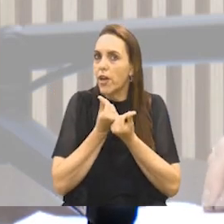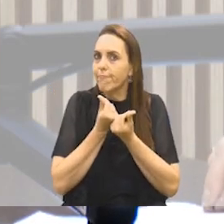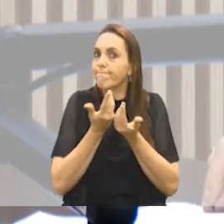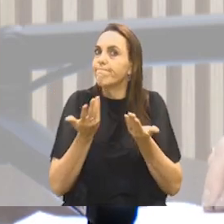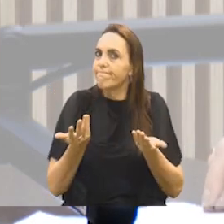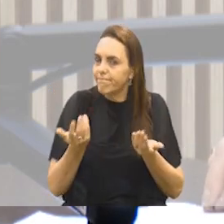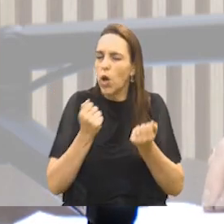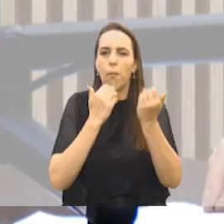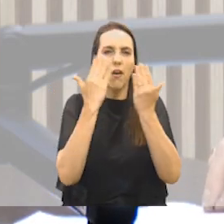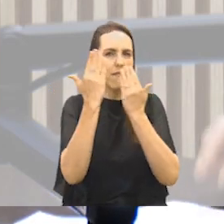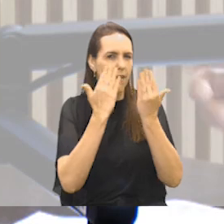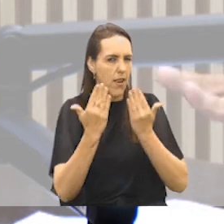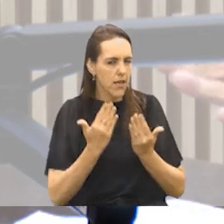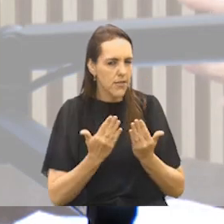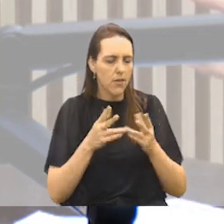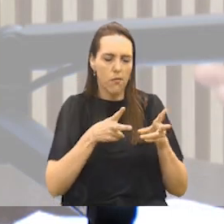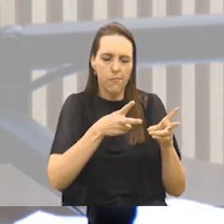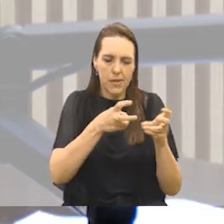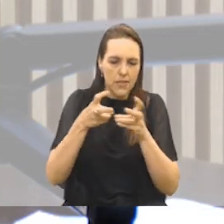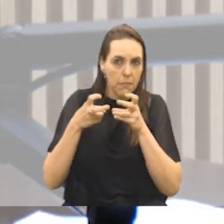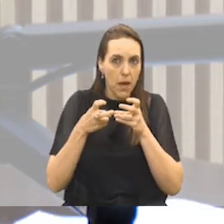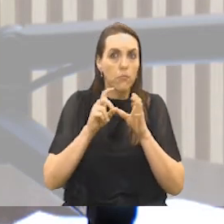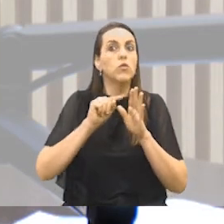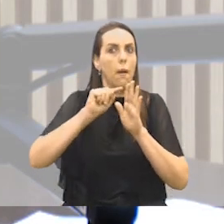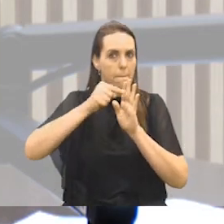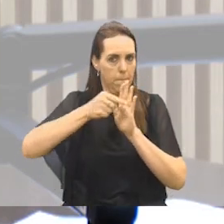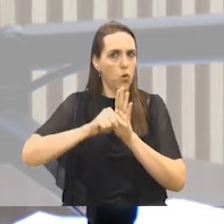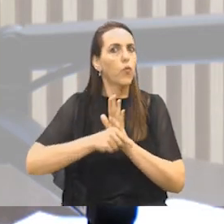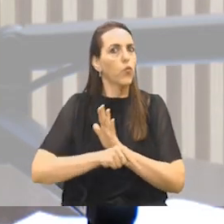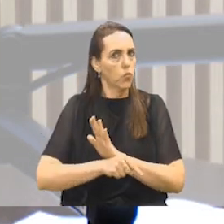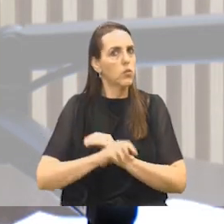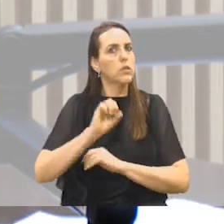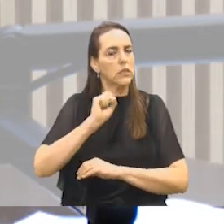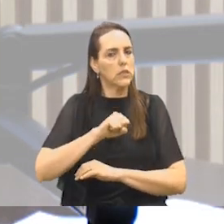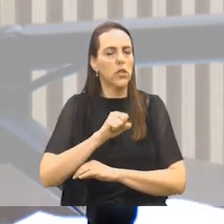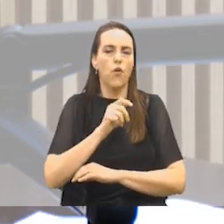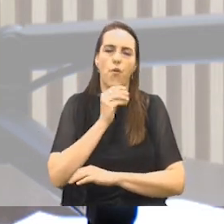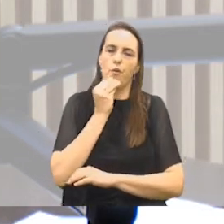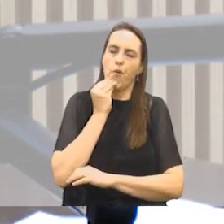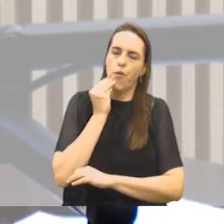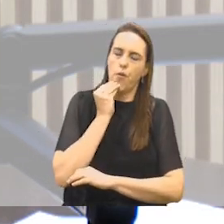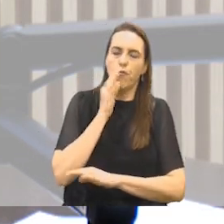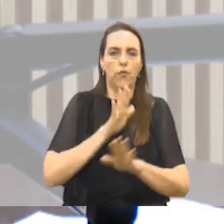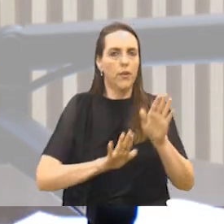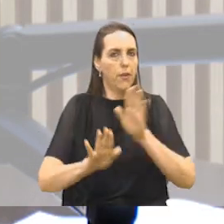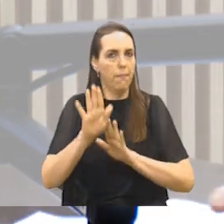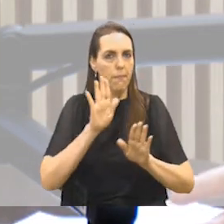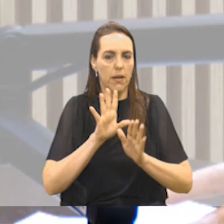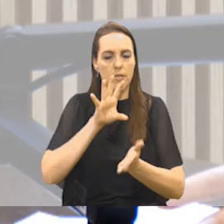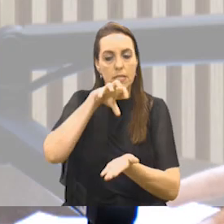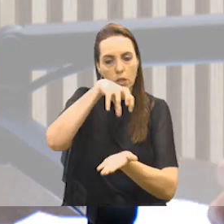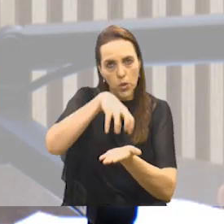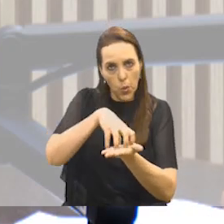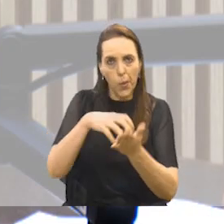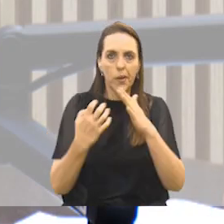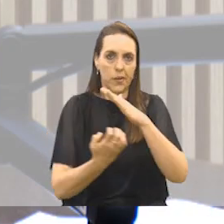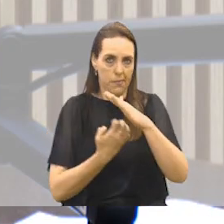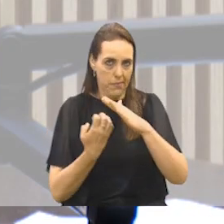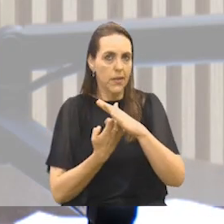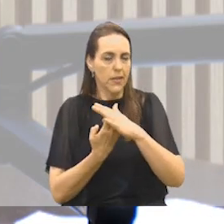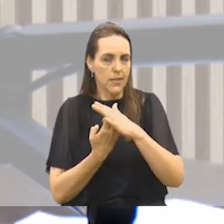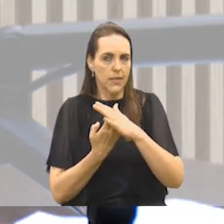o dinheiro. É uma avaliação que a gente faz muito profunda, dependendo, claro, né, dos setores de cada